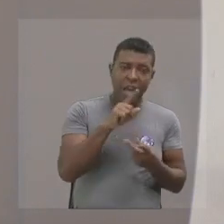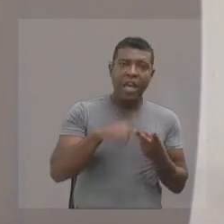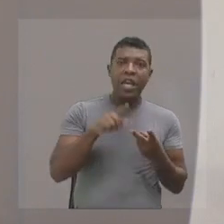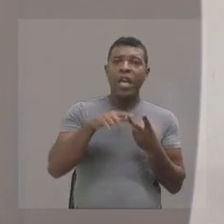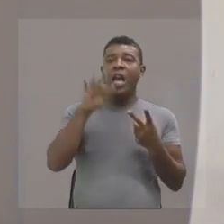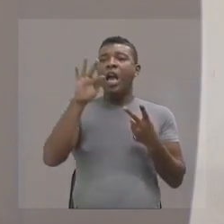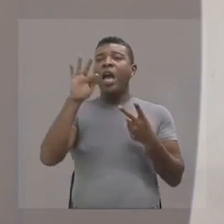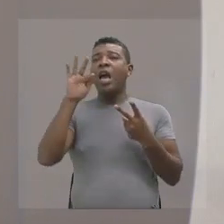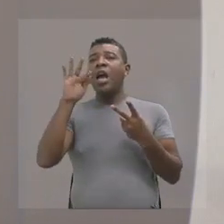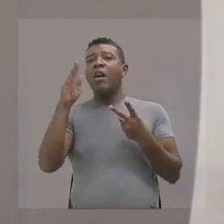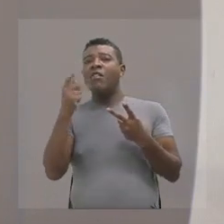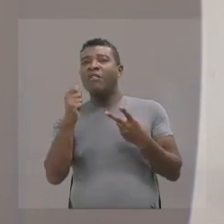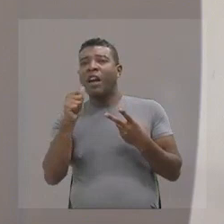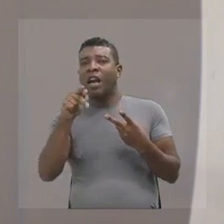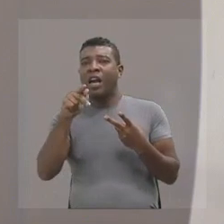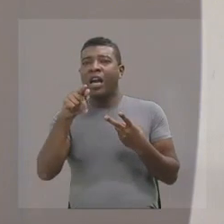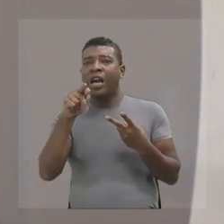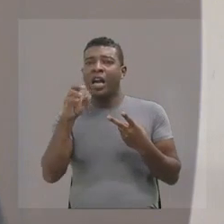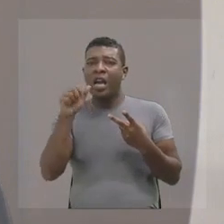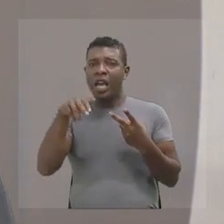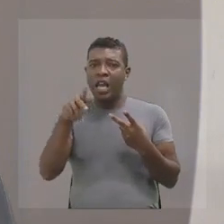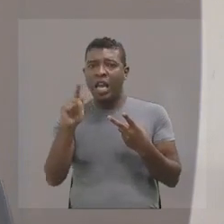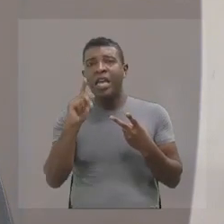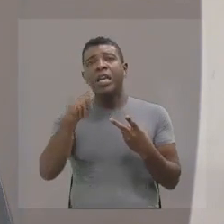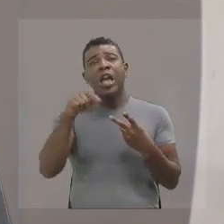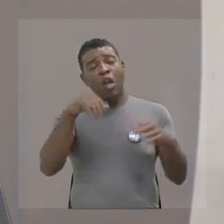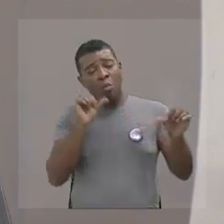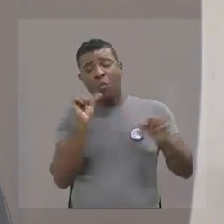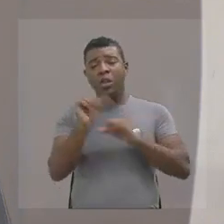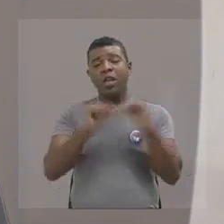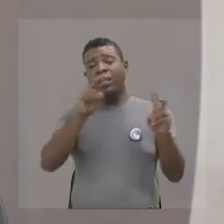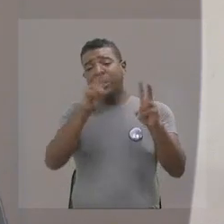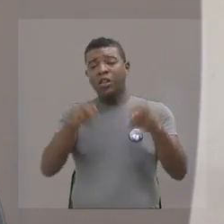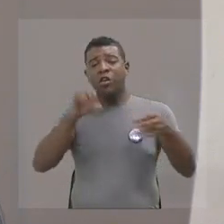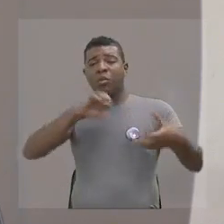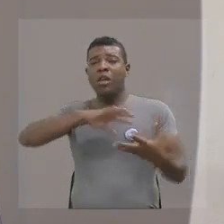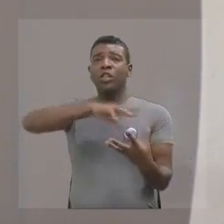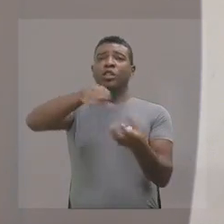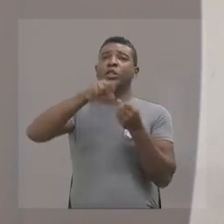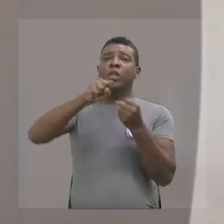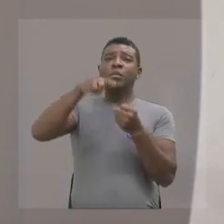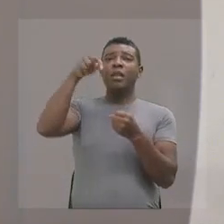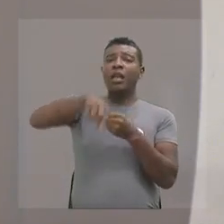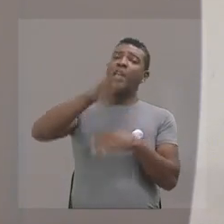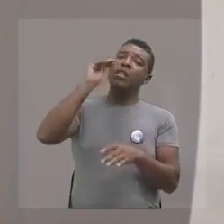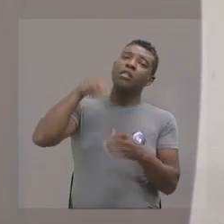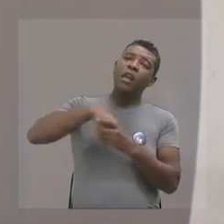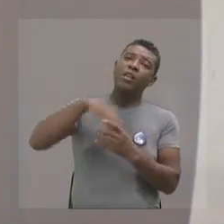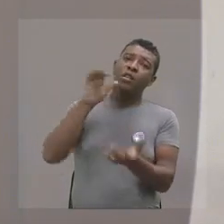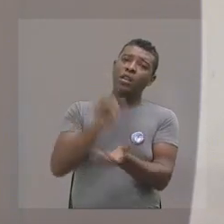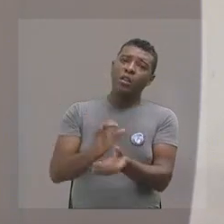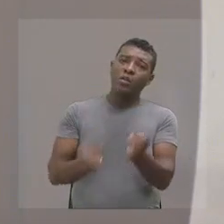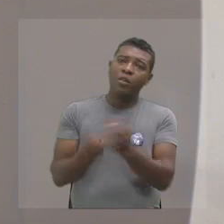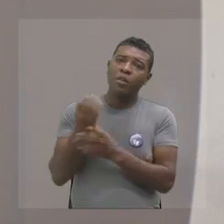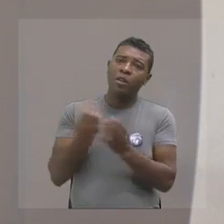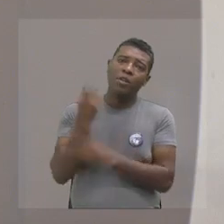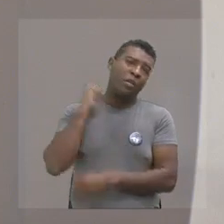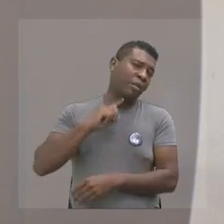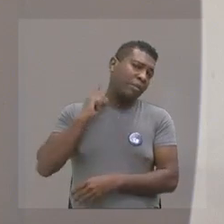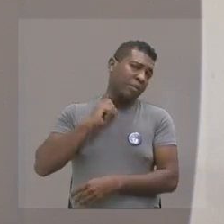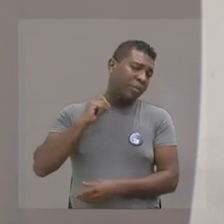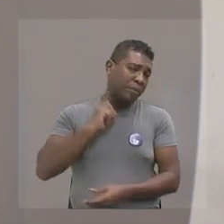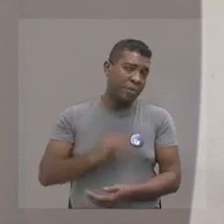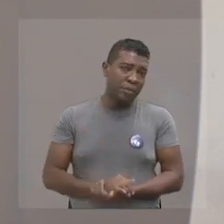um apoio na mudança em relação a sustentabilidade é do setor produtivo no estado de Minas Gerais bem sobre